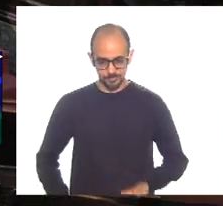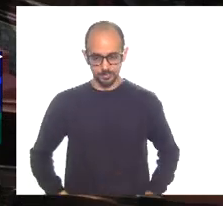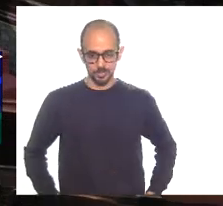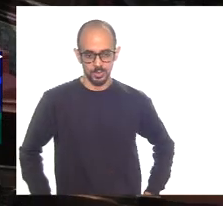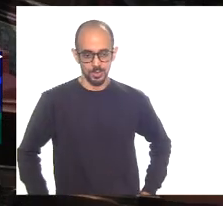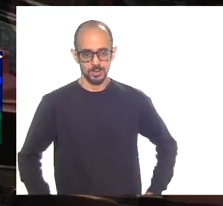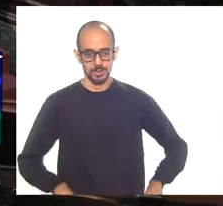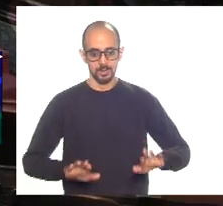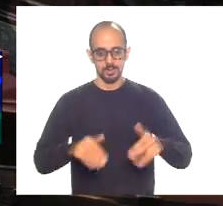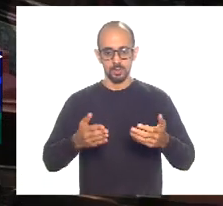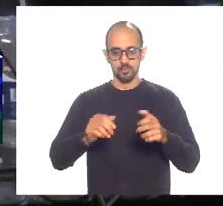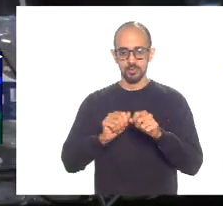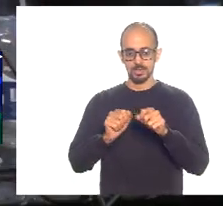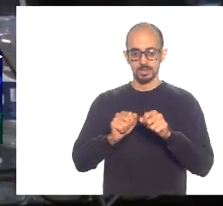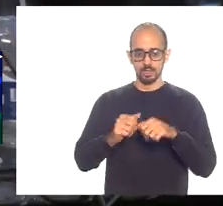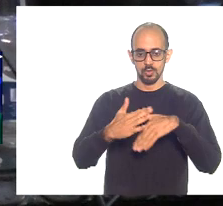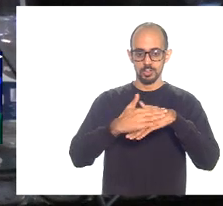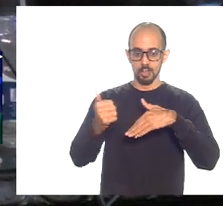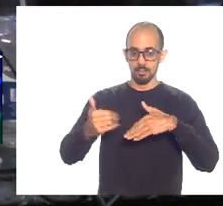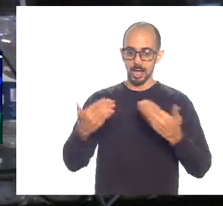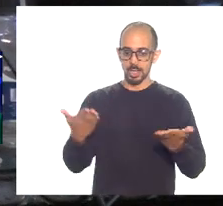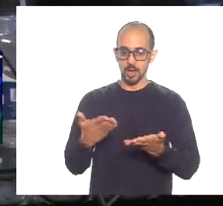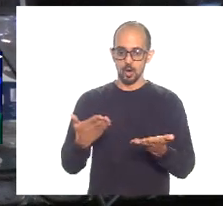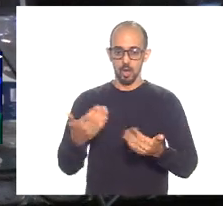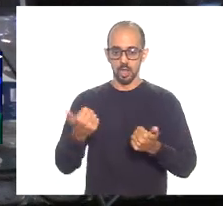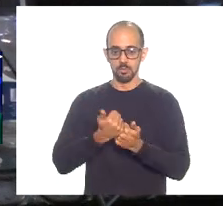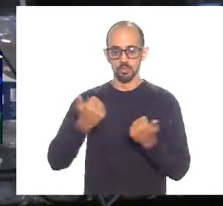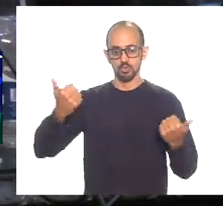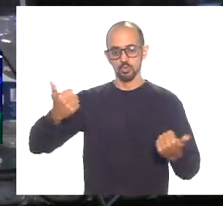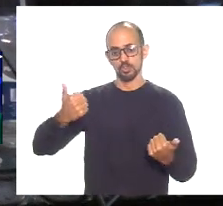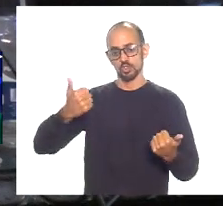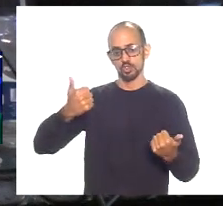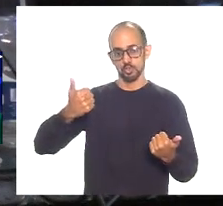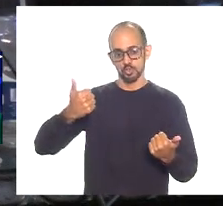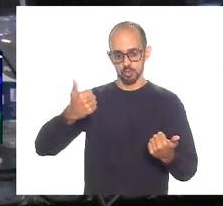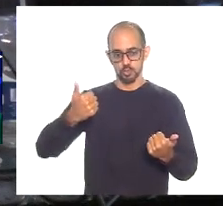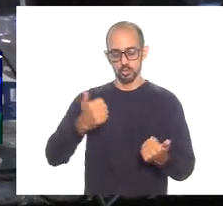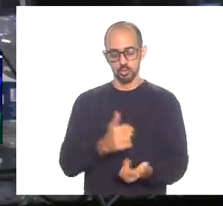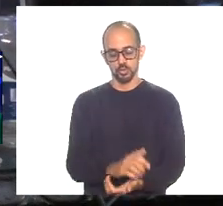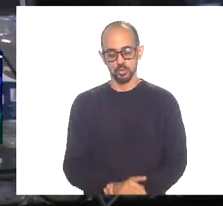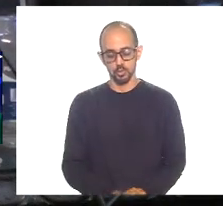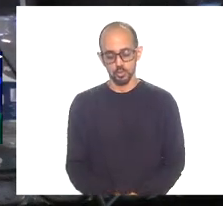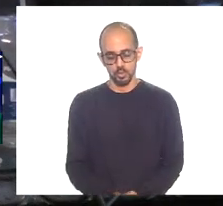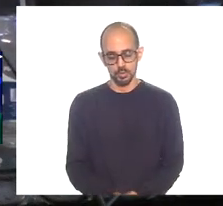e procedendo a chamada para o corregedor substituto